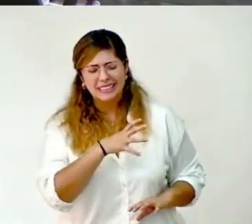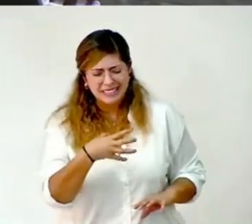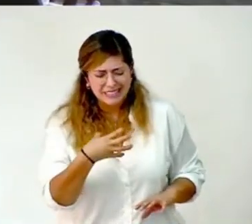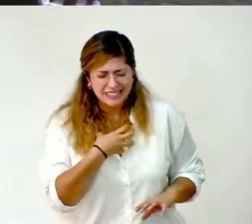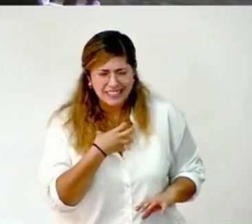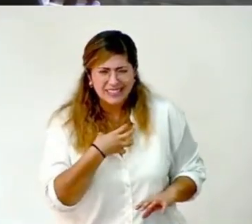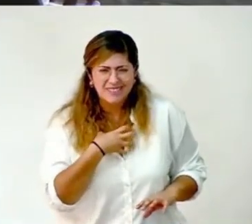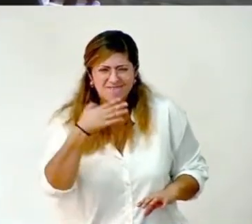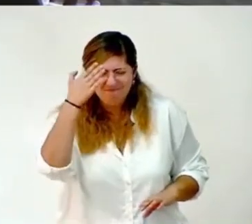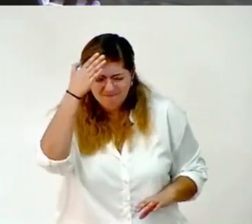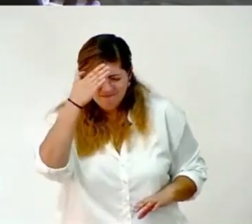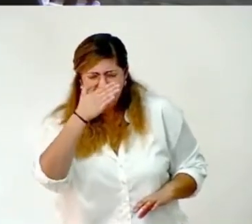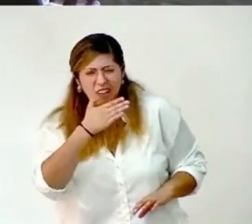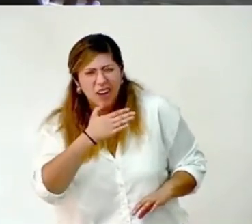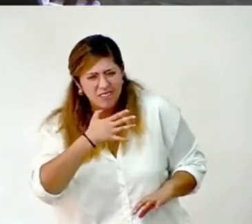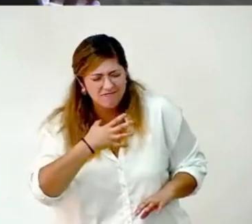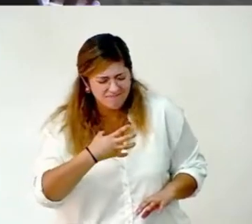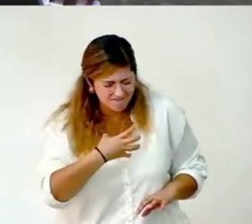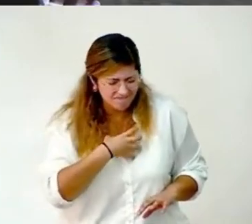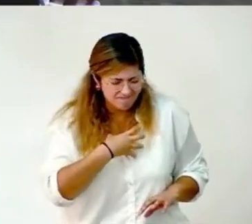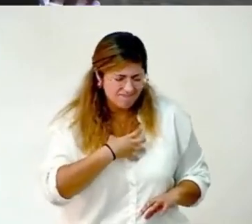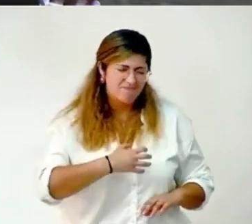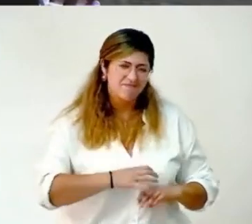certeza, ficam